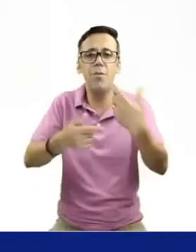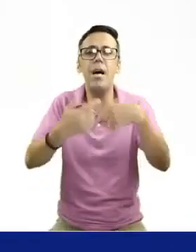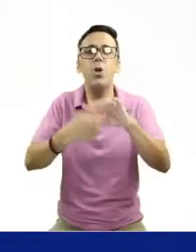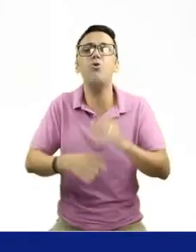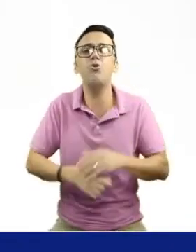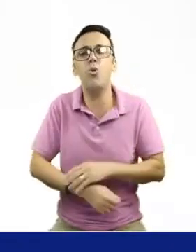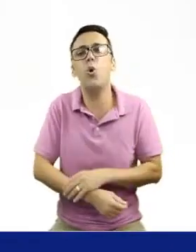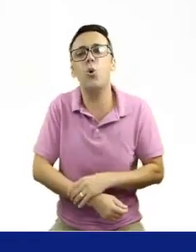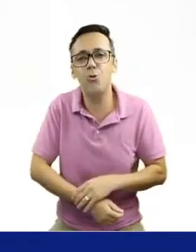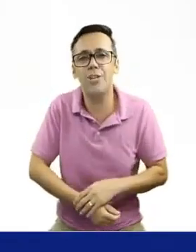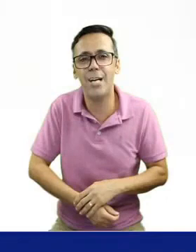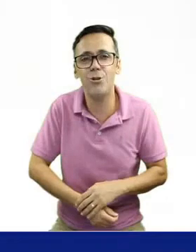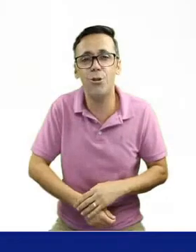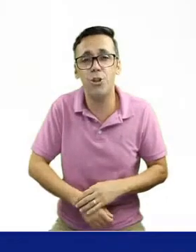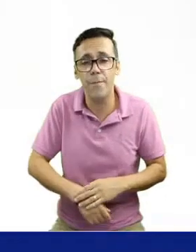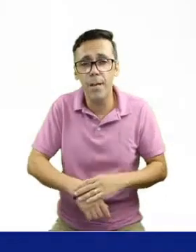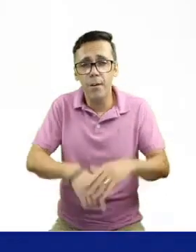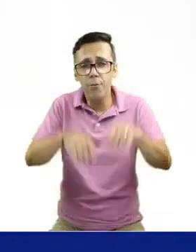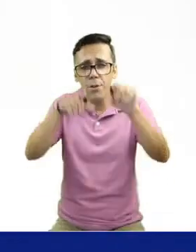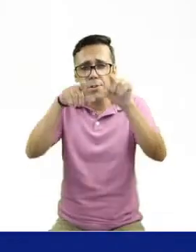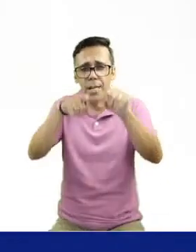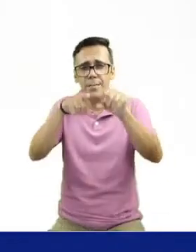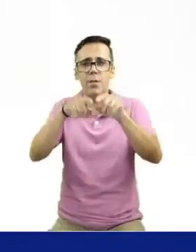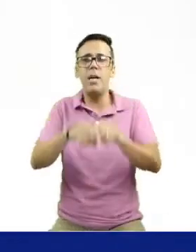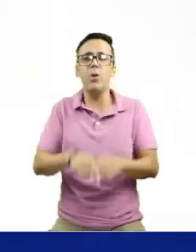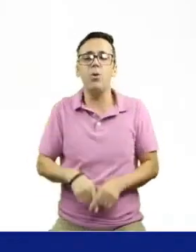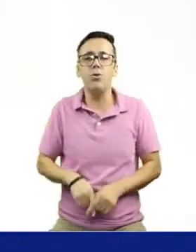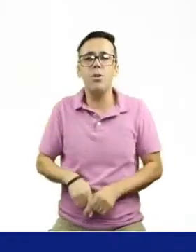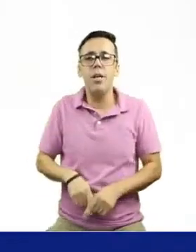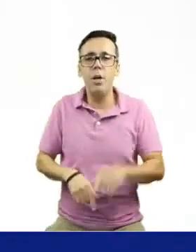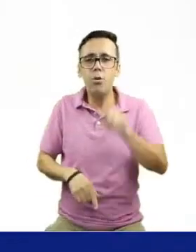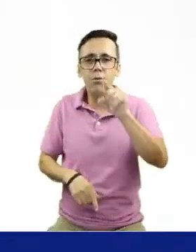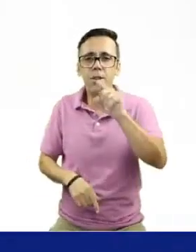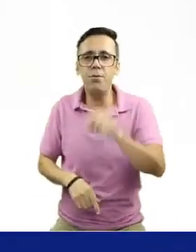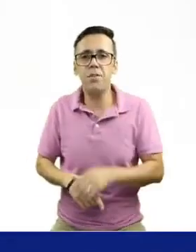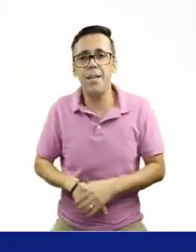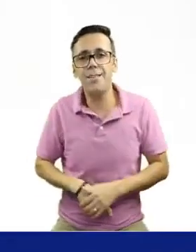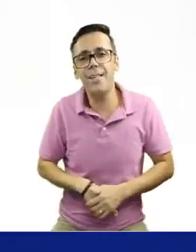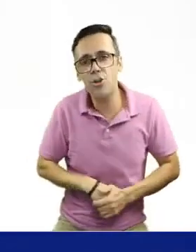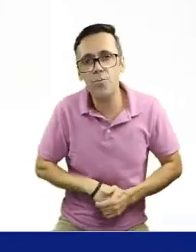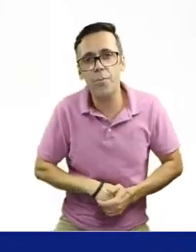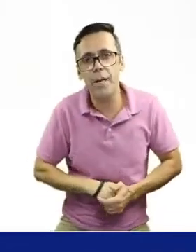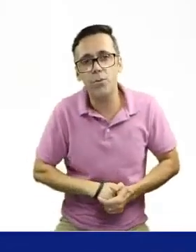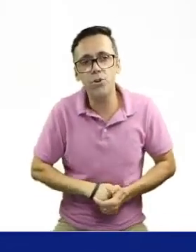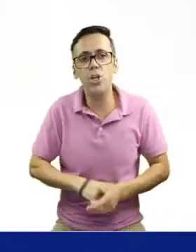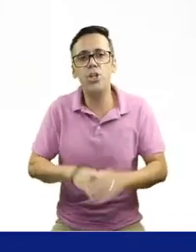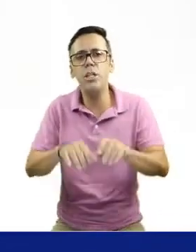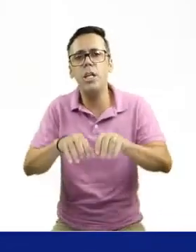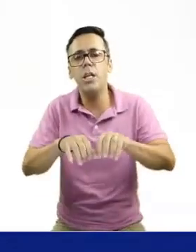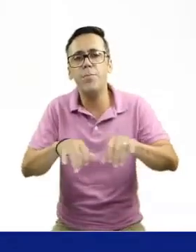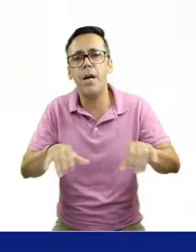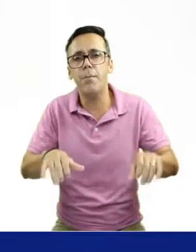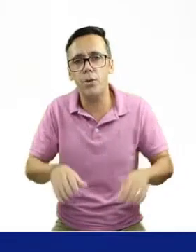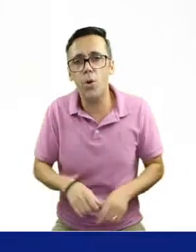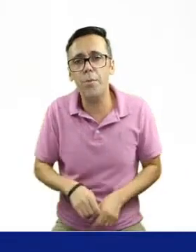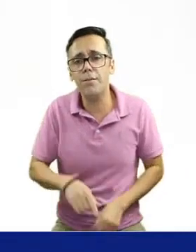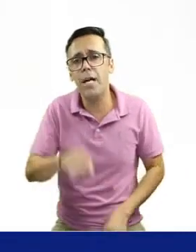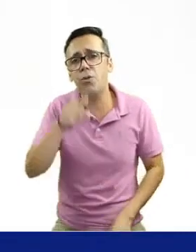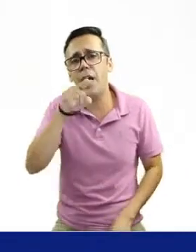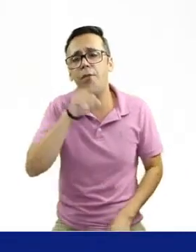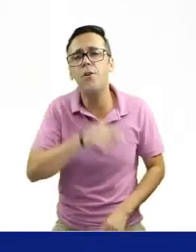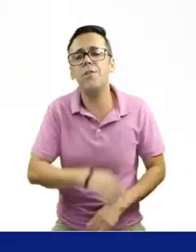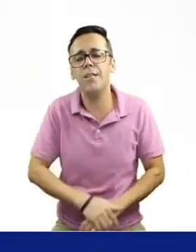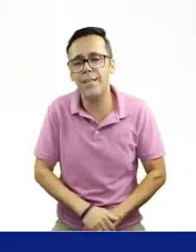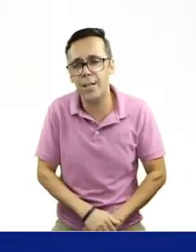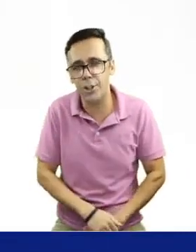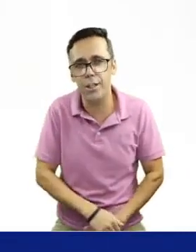na live já são alunos do concurso Jardim Regina vocês são alunos eu convido a vocês neste momento digita aqui para mim no